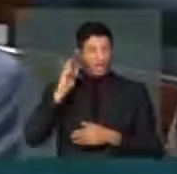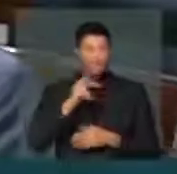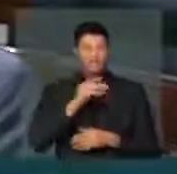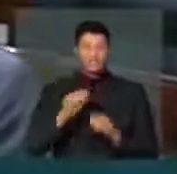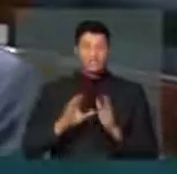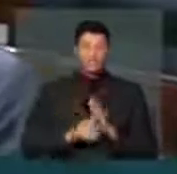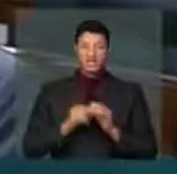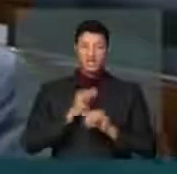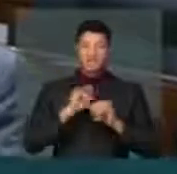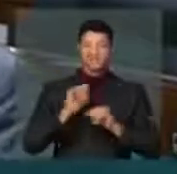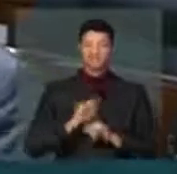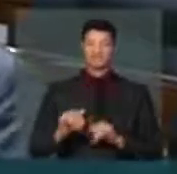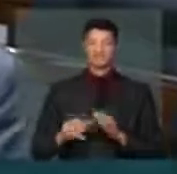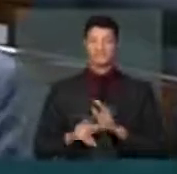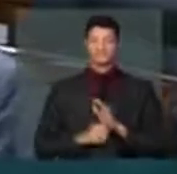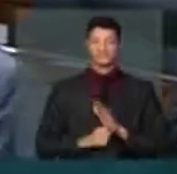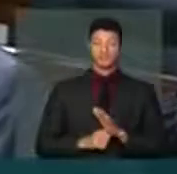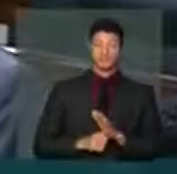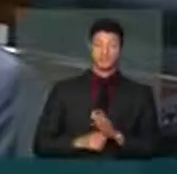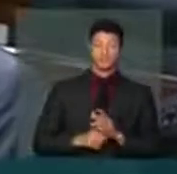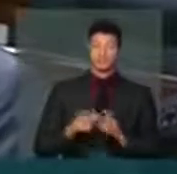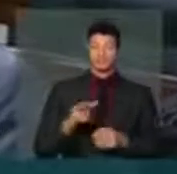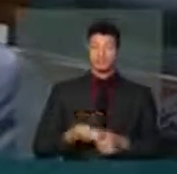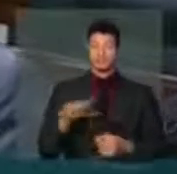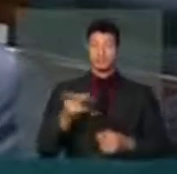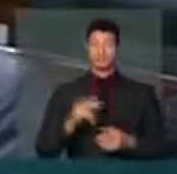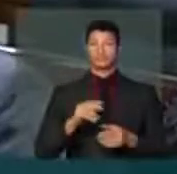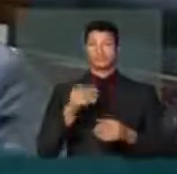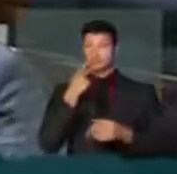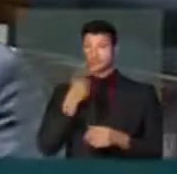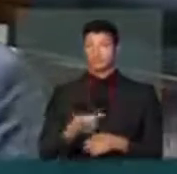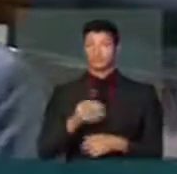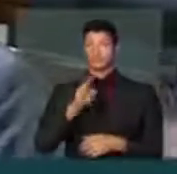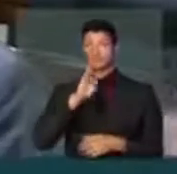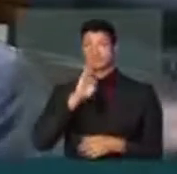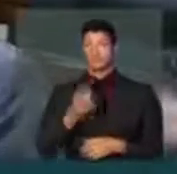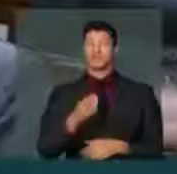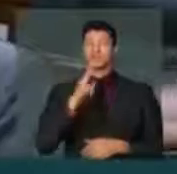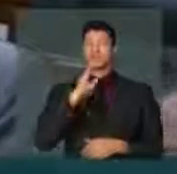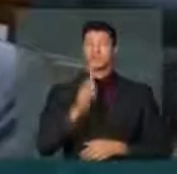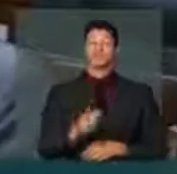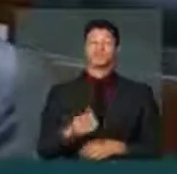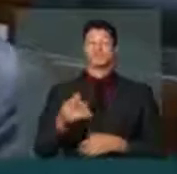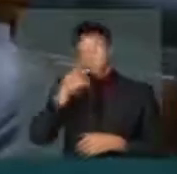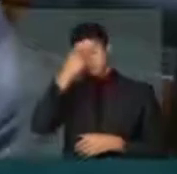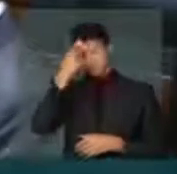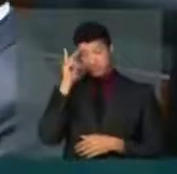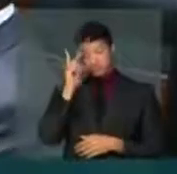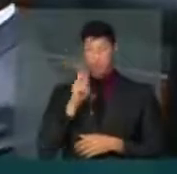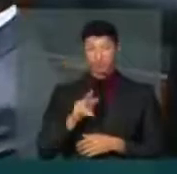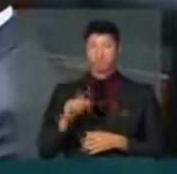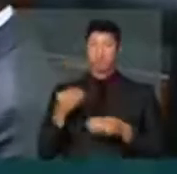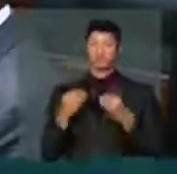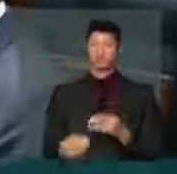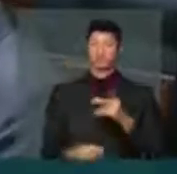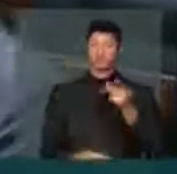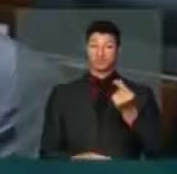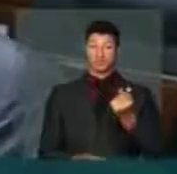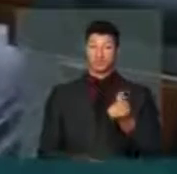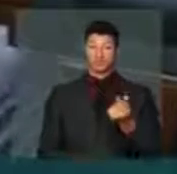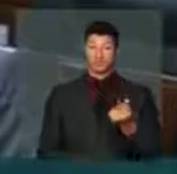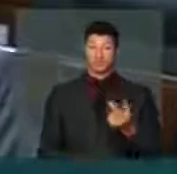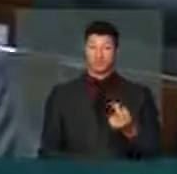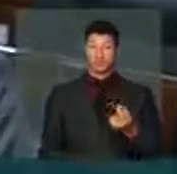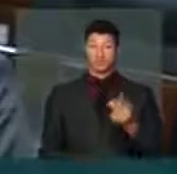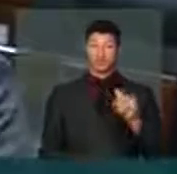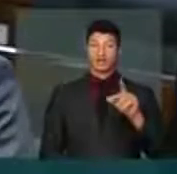dos roubos na Petrobras, do mega roubo da Petrobras, se fala em bilhões. E as pessoas devolvem dinheiro na